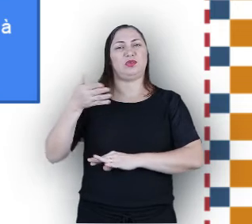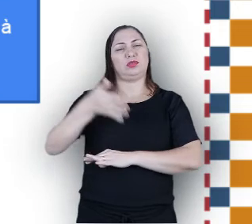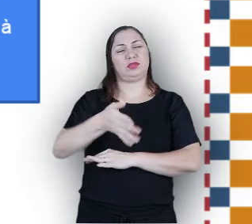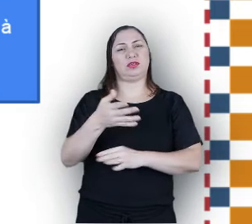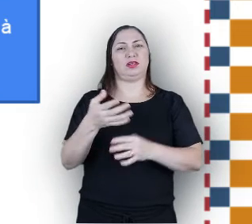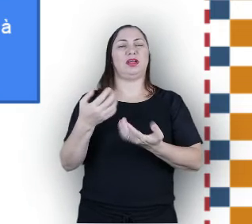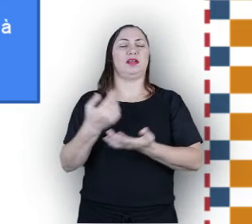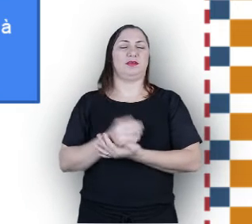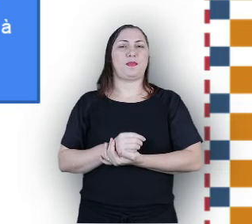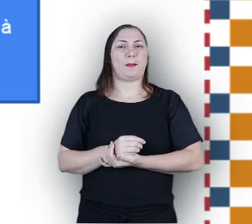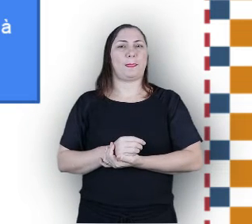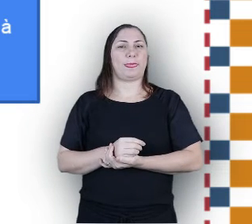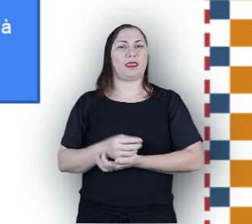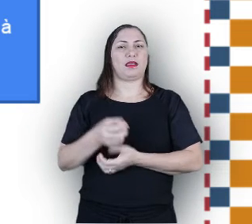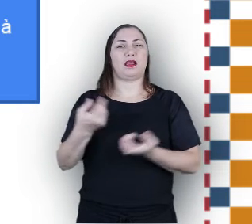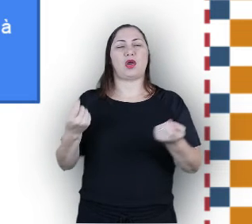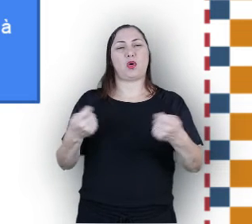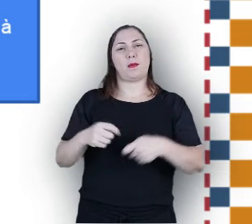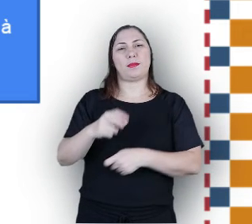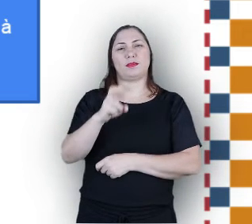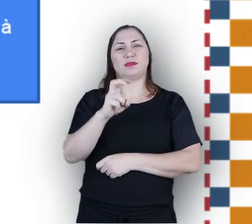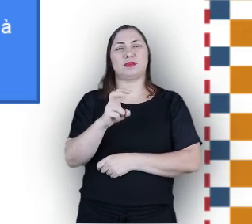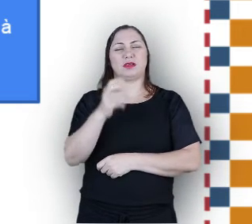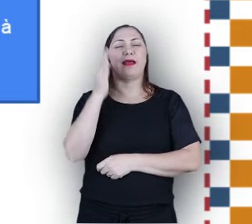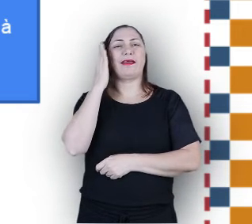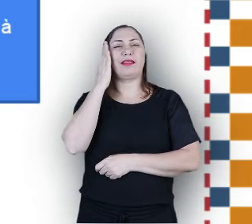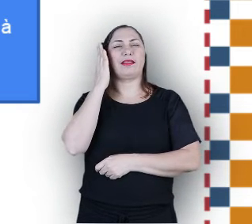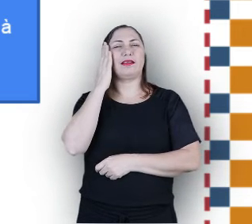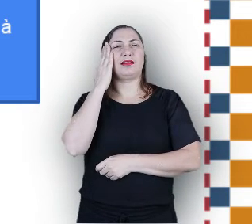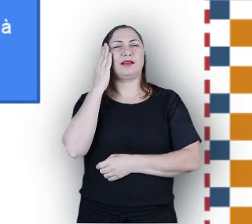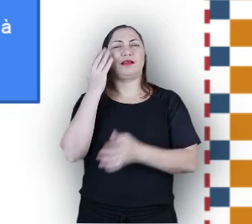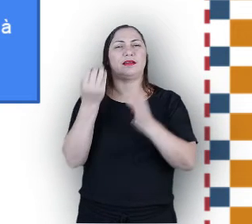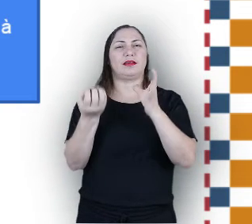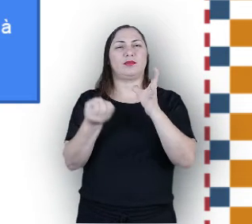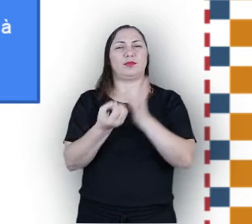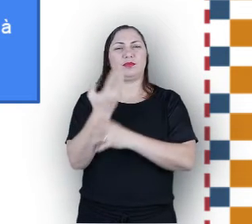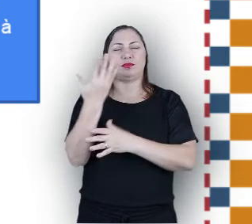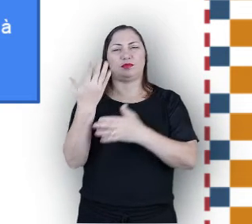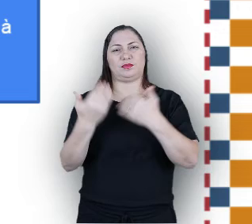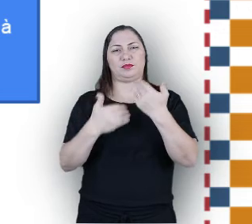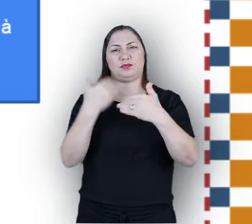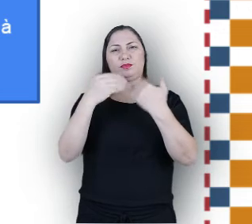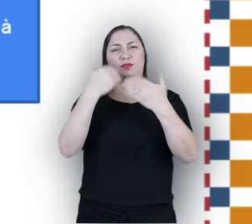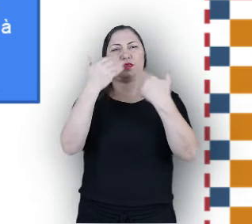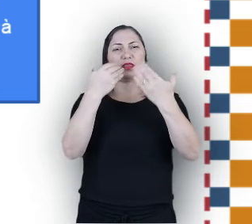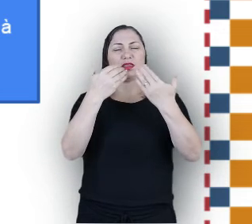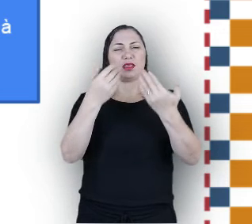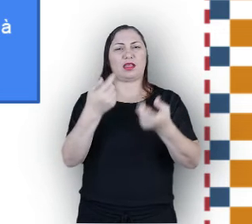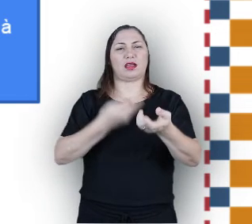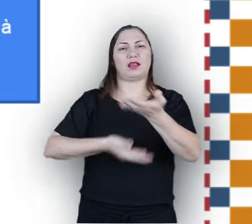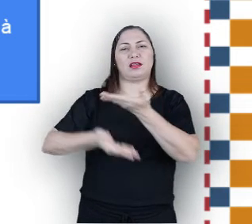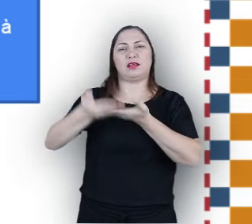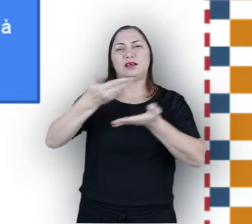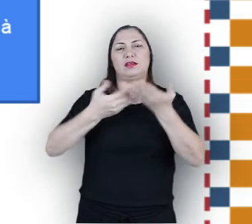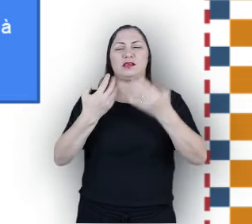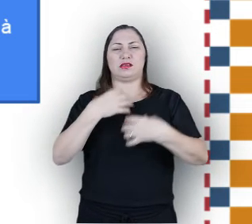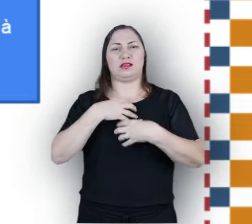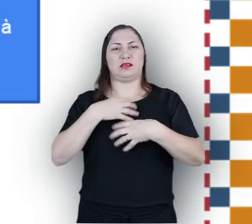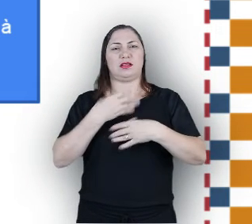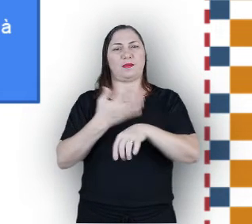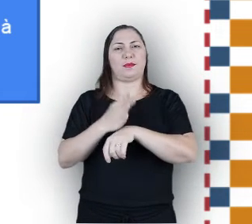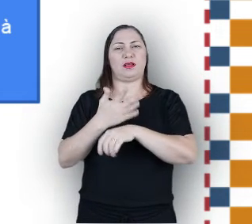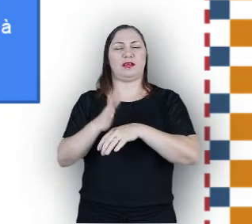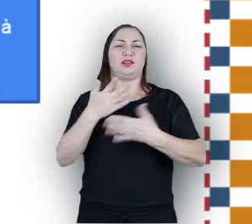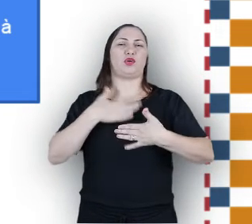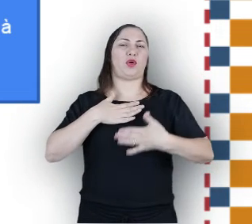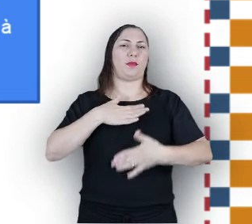educação física, a competência 5, né, é a que tem uma relação mais direta com o componente da educação física escolar. A competência 5 fala o quê?